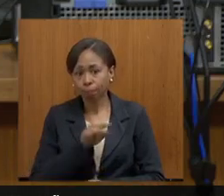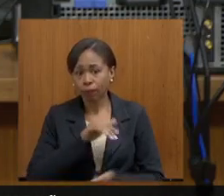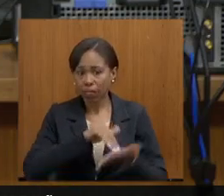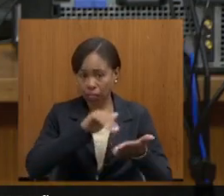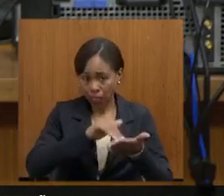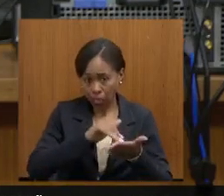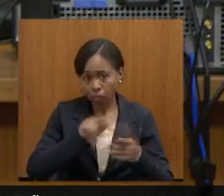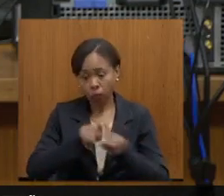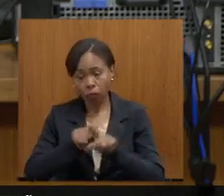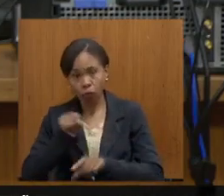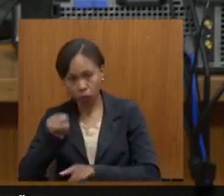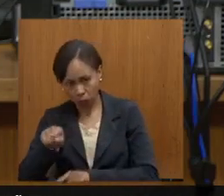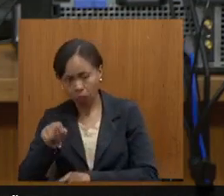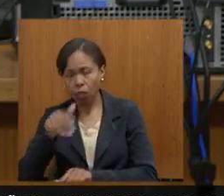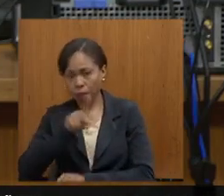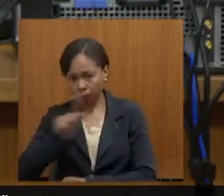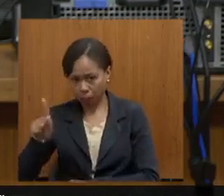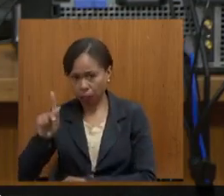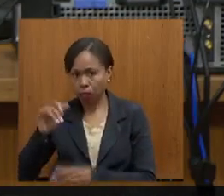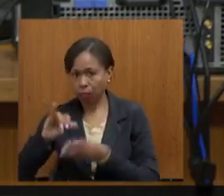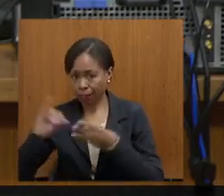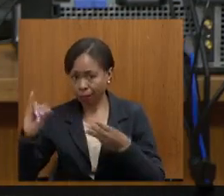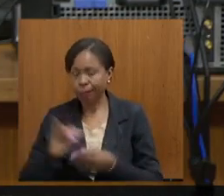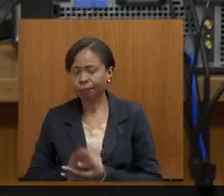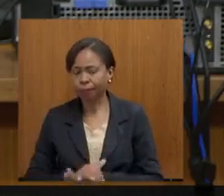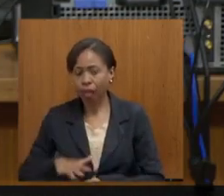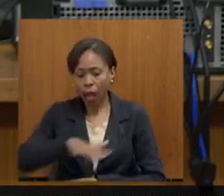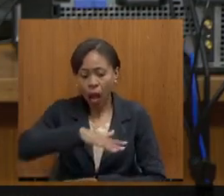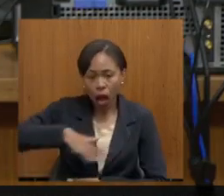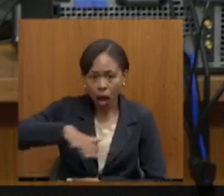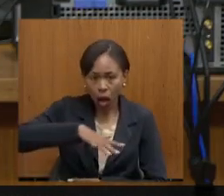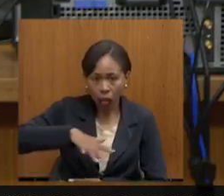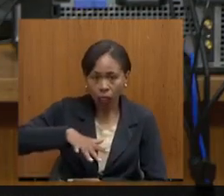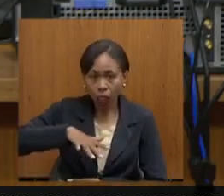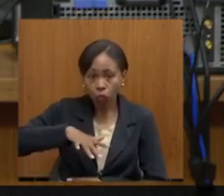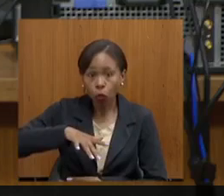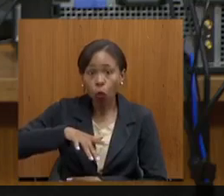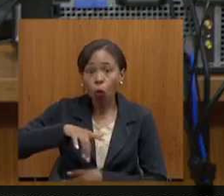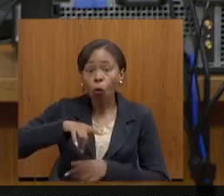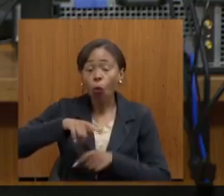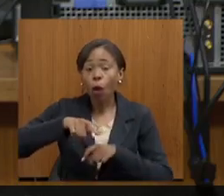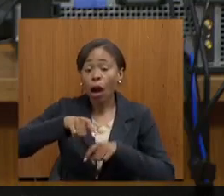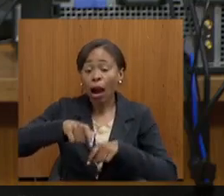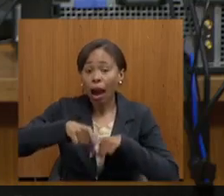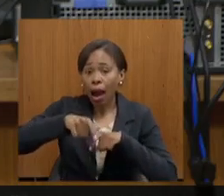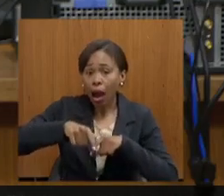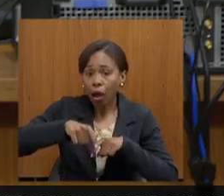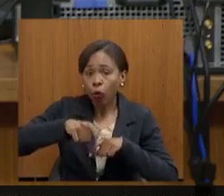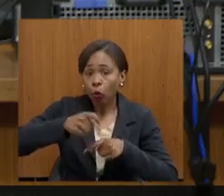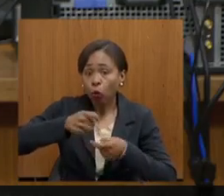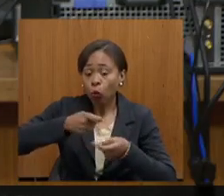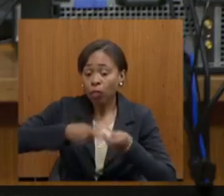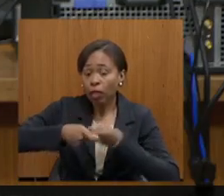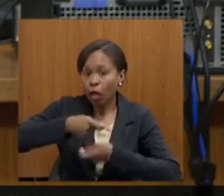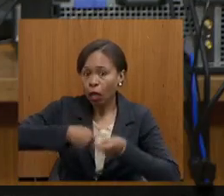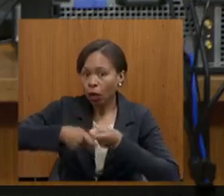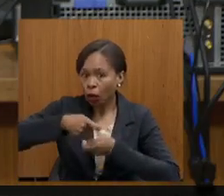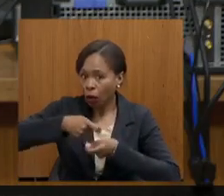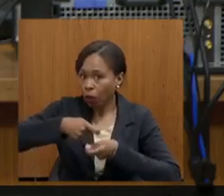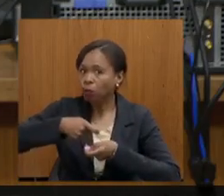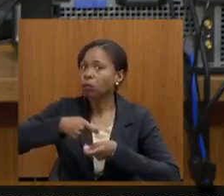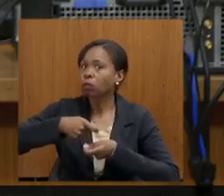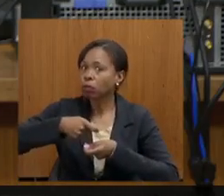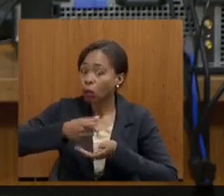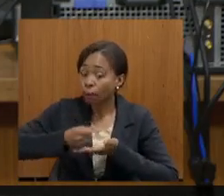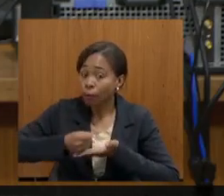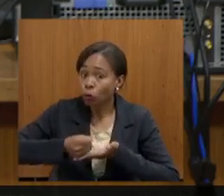Cemig e O agronegócio é o que realmente tem feito esse país parar de em pé ou foi o